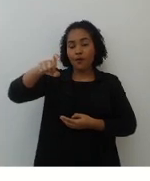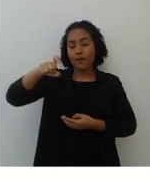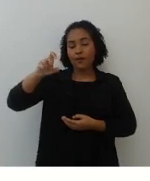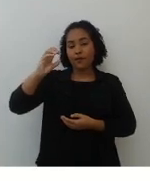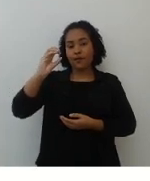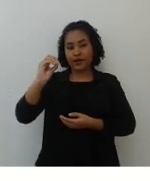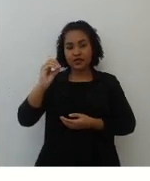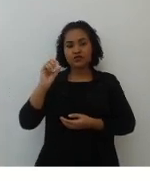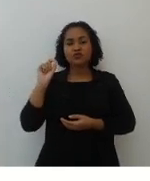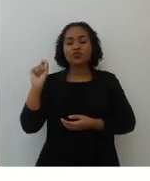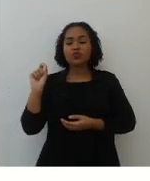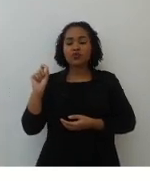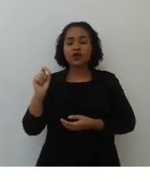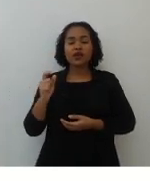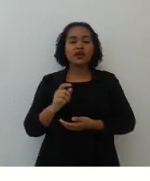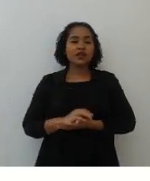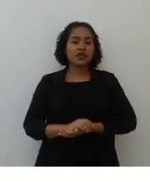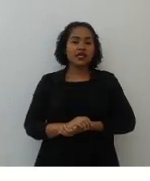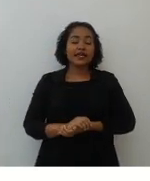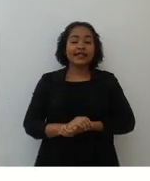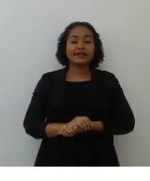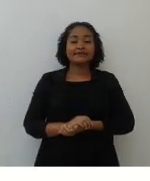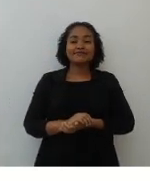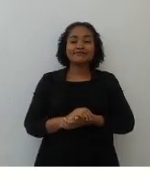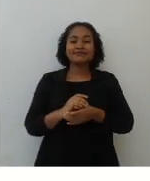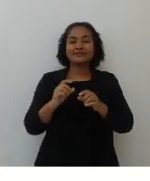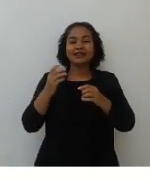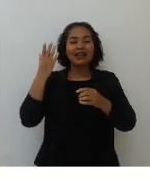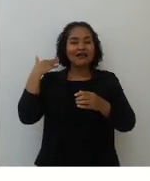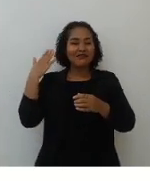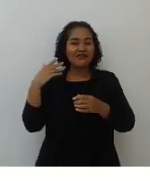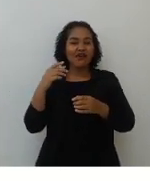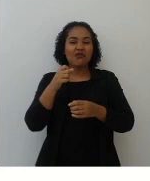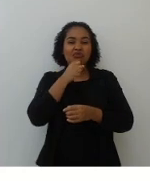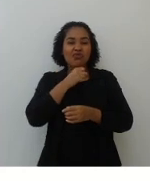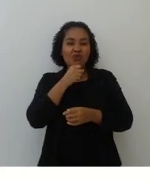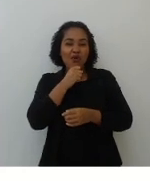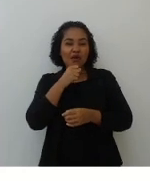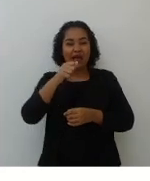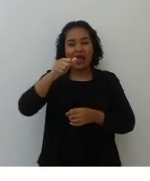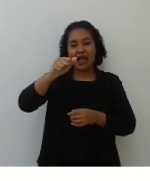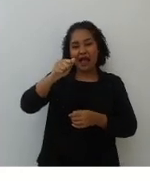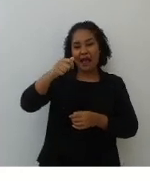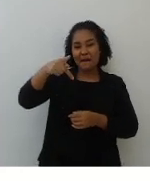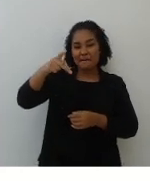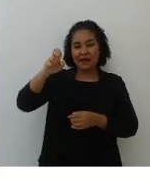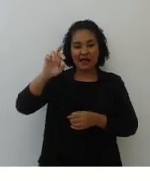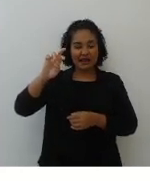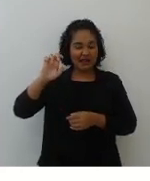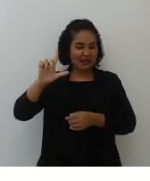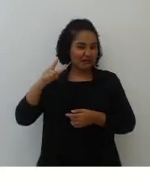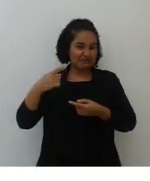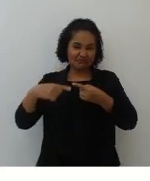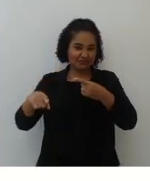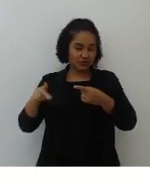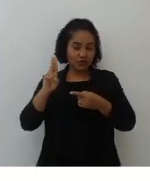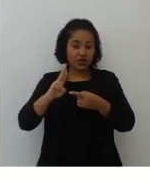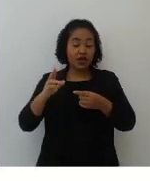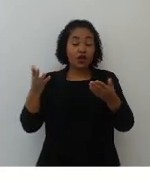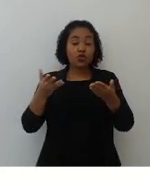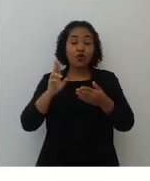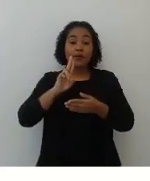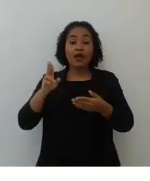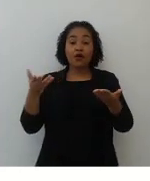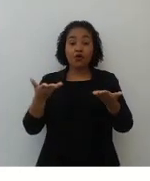ou aparelho de Golgi, tá? Então é uma nomenclatura mais antiga, né, quando a gente fala aparelho de Golgi. Então o que é isso? O complexo de Golgi, olha